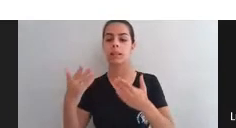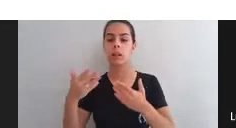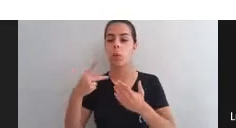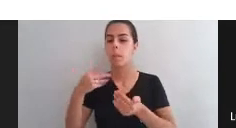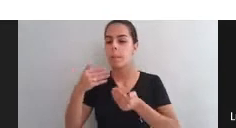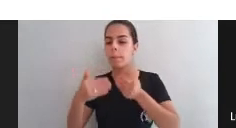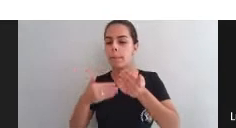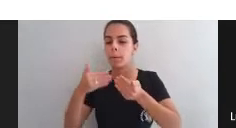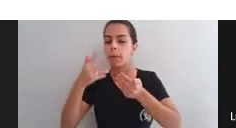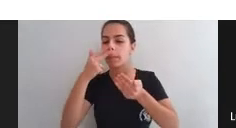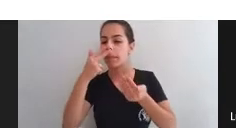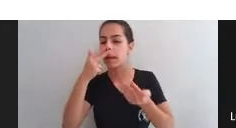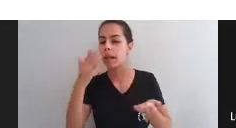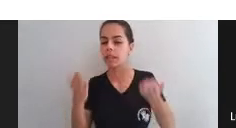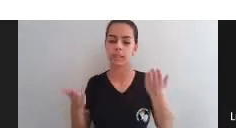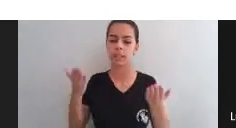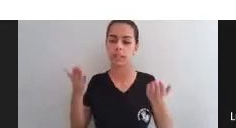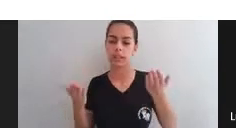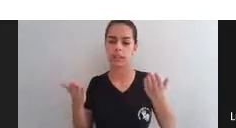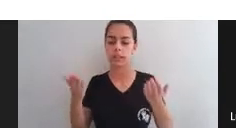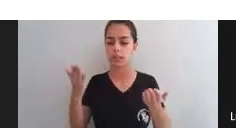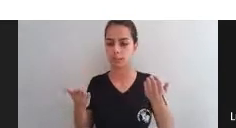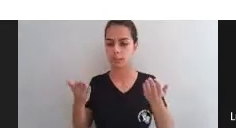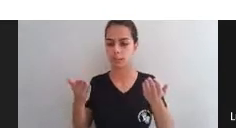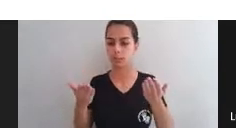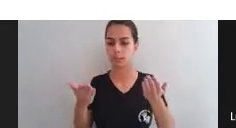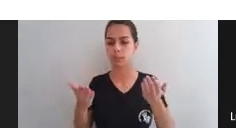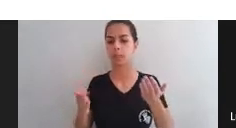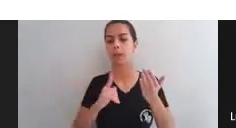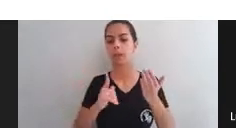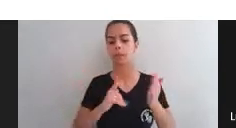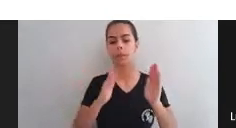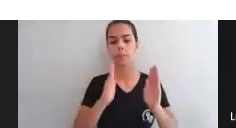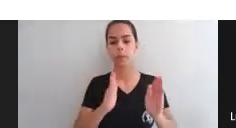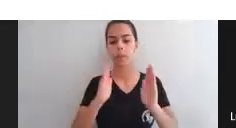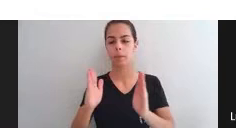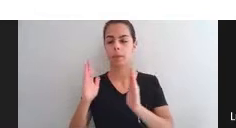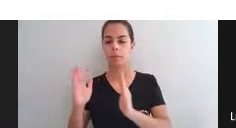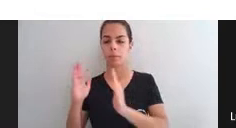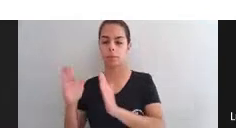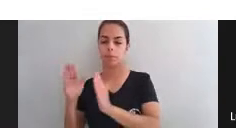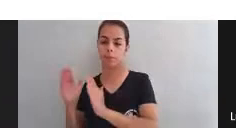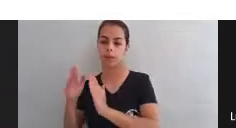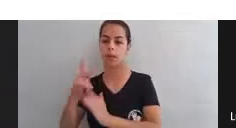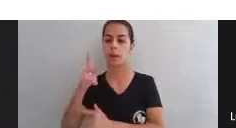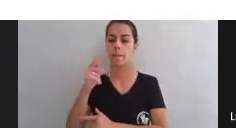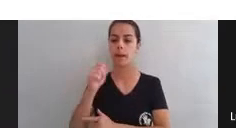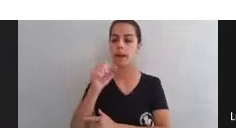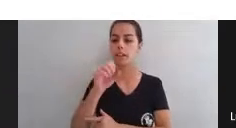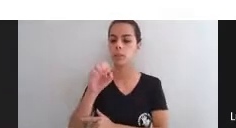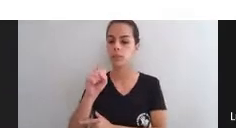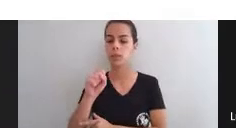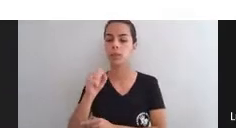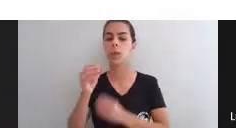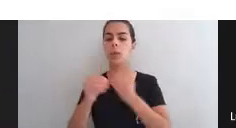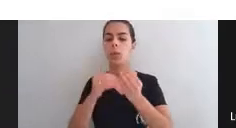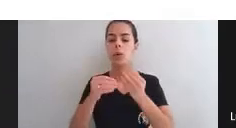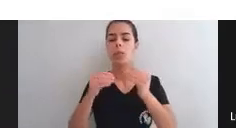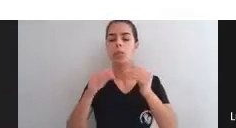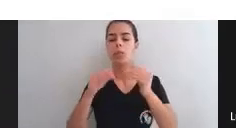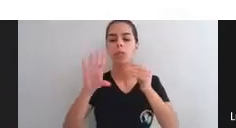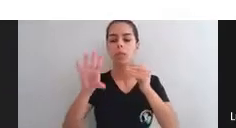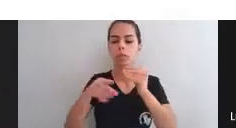quase equilíbrio. Então, a gente está trabalhando com passos infinitesimais. A gente vai adicionando calor aos poucos, a